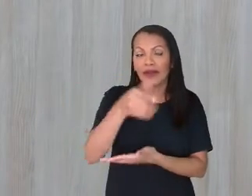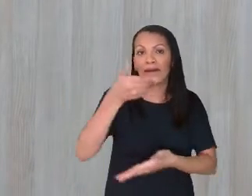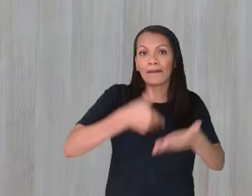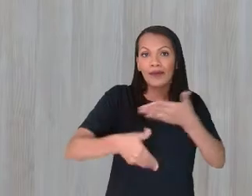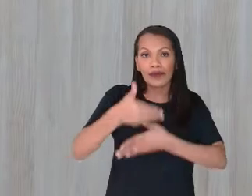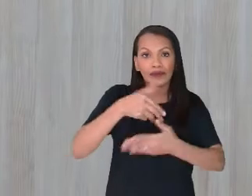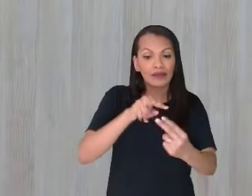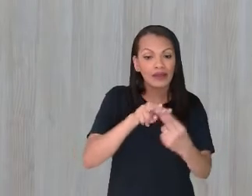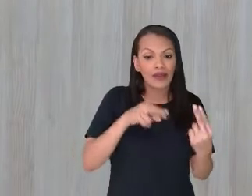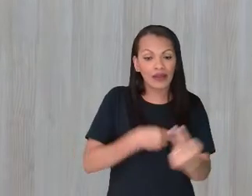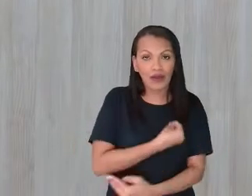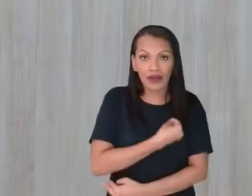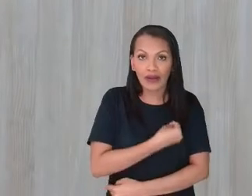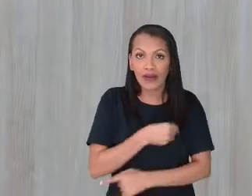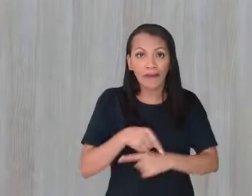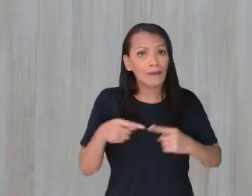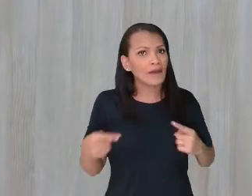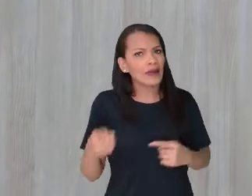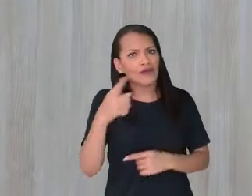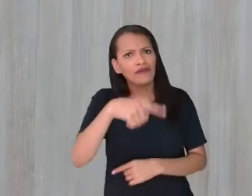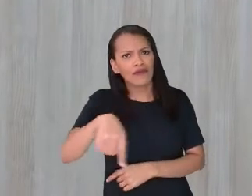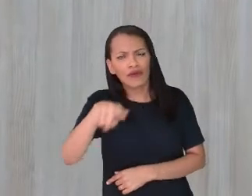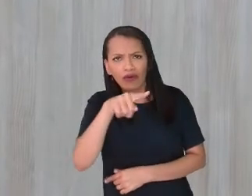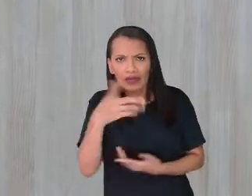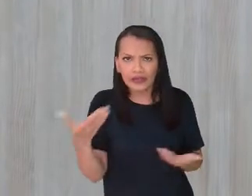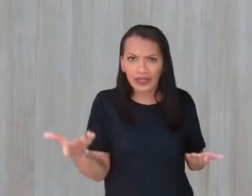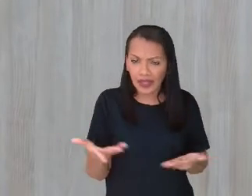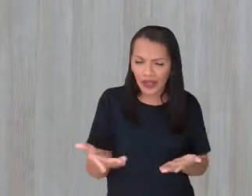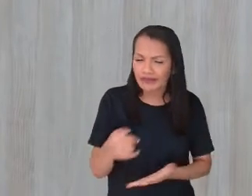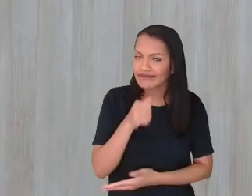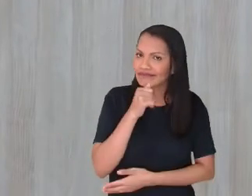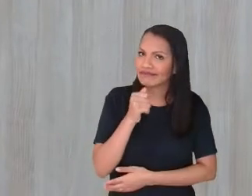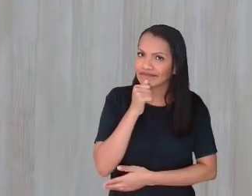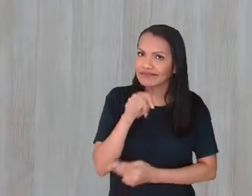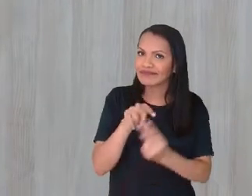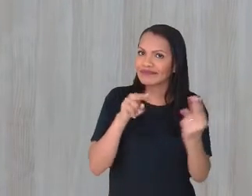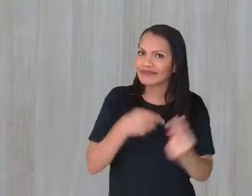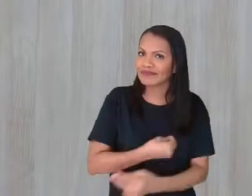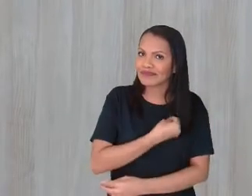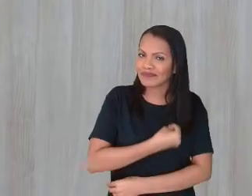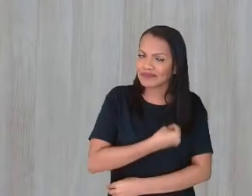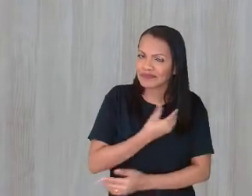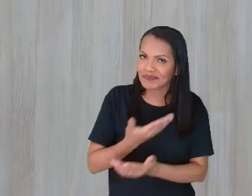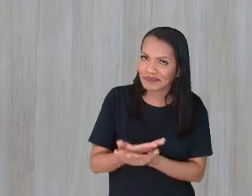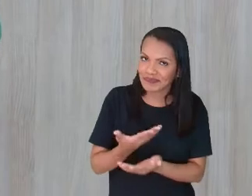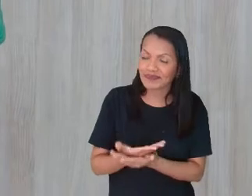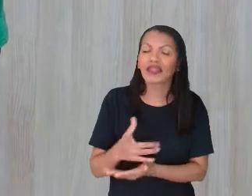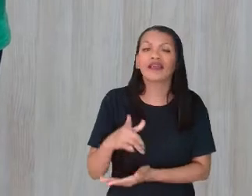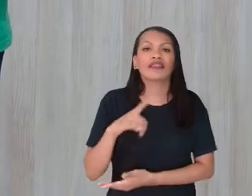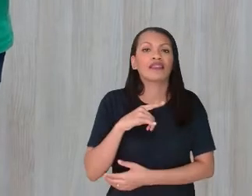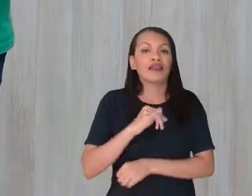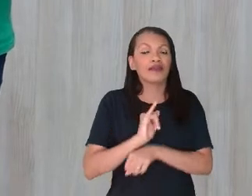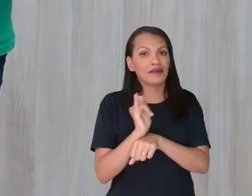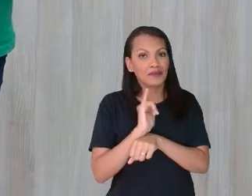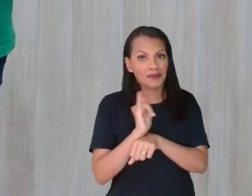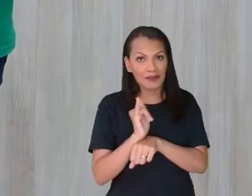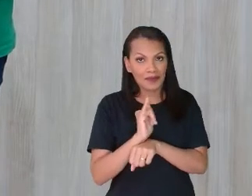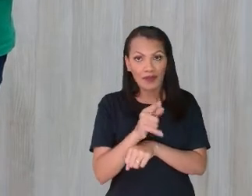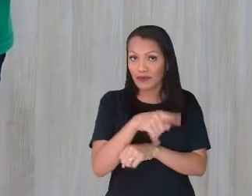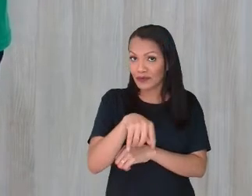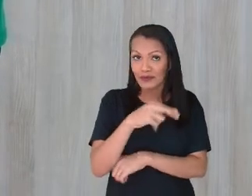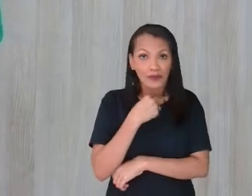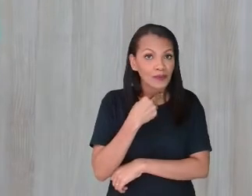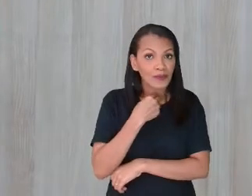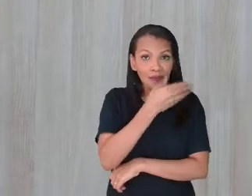vivo. Mas, enquanto vocês não estão com a aula ao vivo, vocês têm essas aulas no YouTube. E lá no YouTube vocês não podem